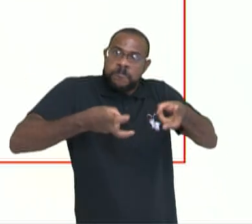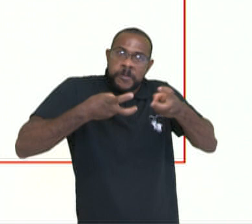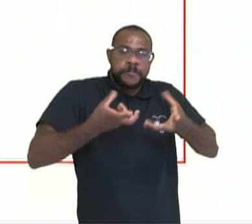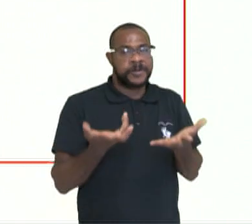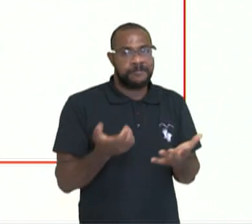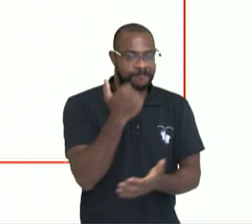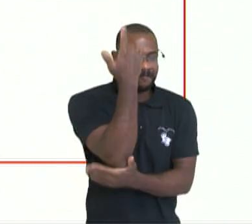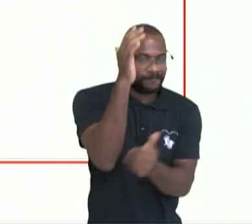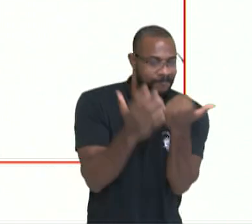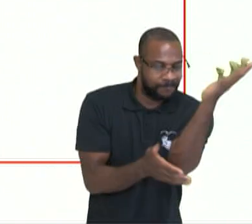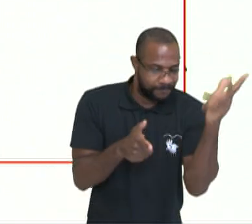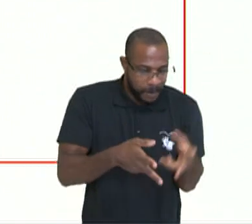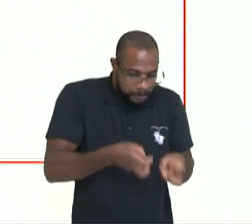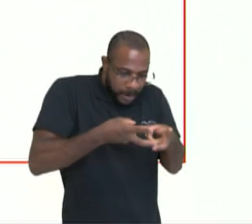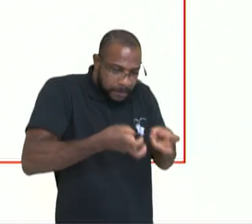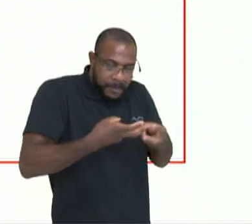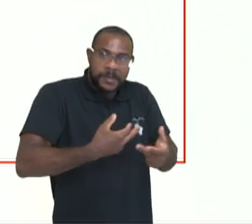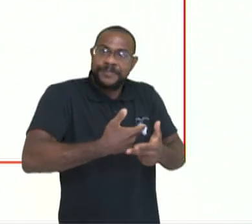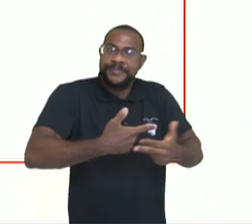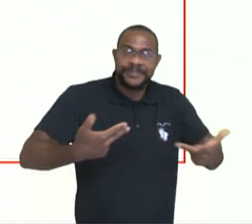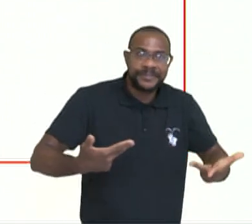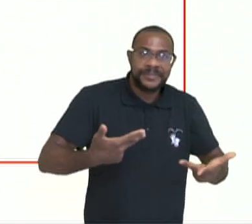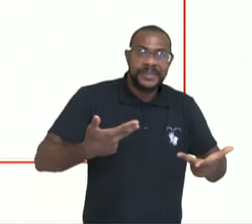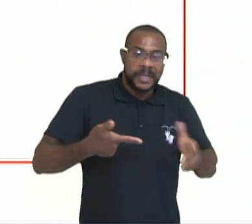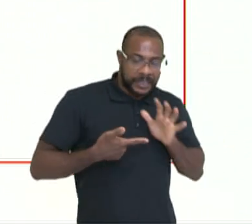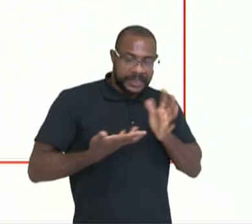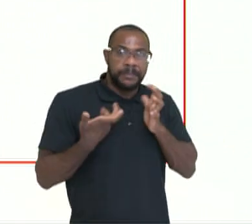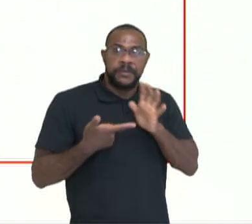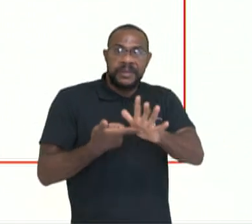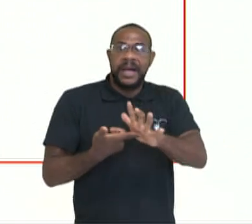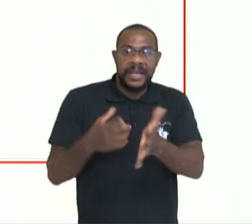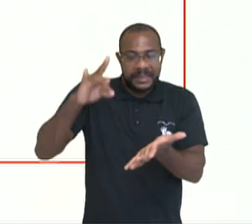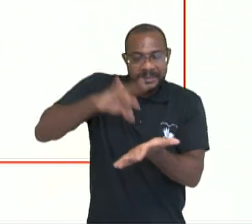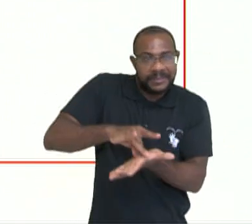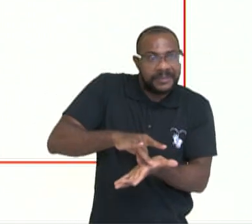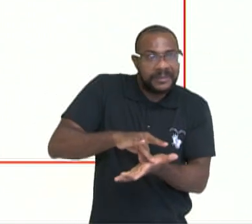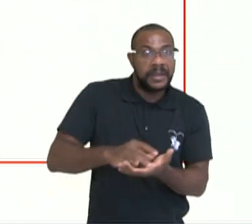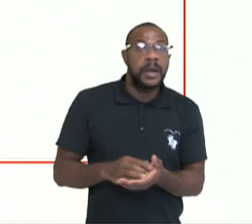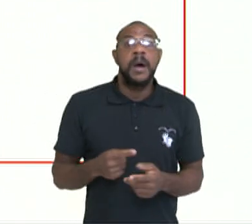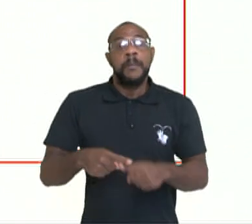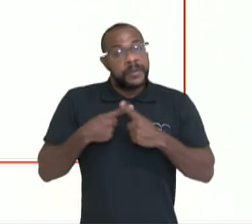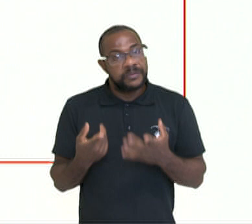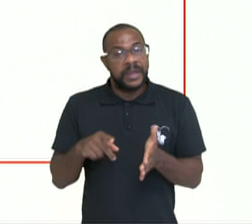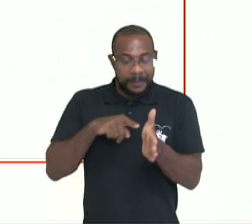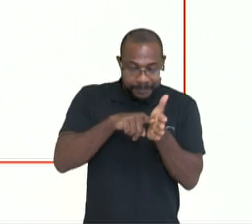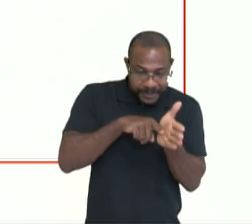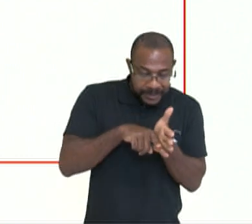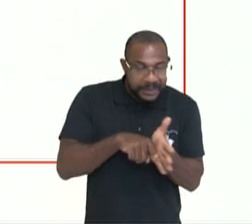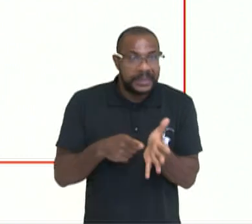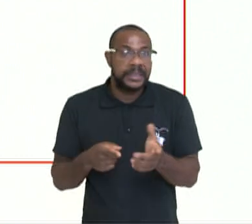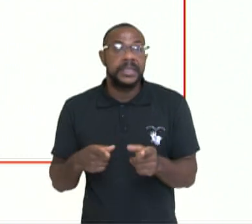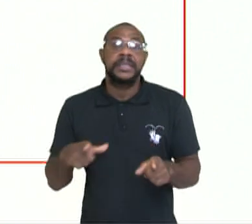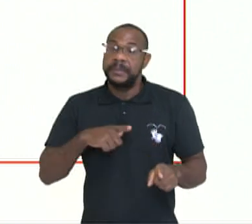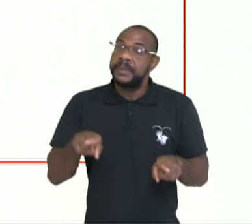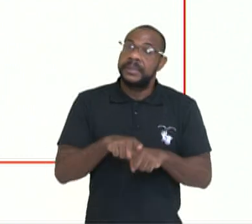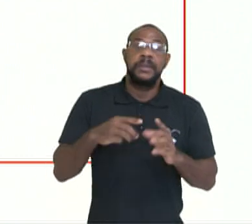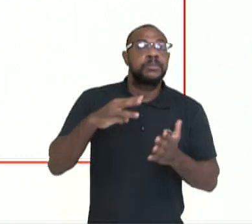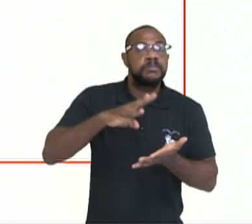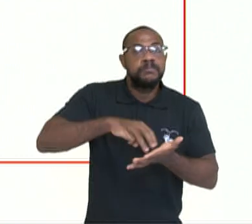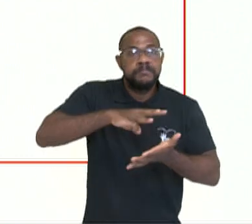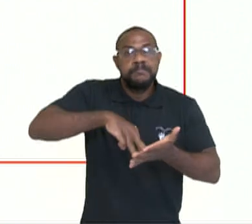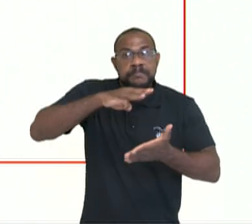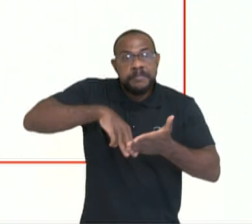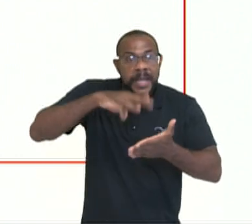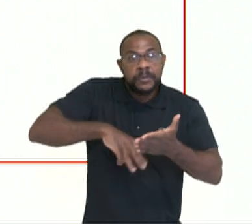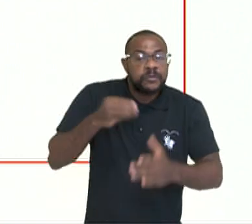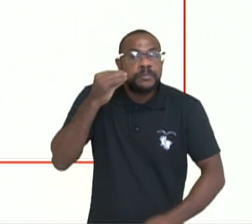de dados, de matematização, como a realidade é. Por isso ela é verificável e também possui métodos experimentais que